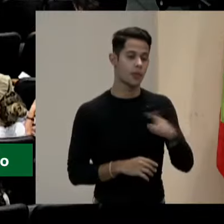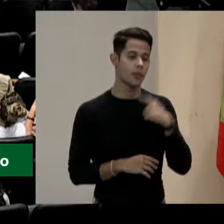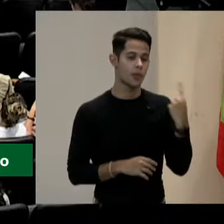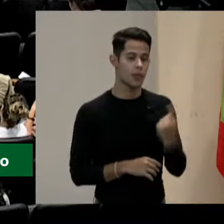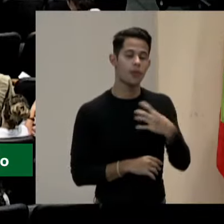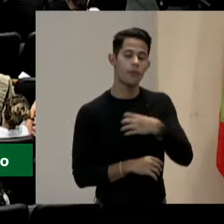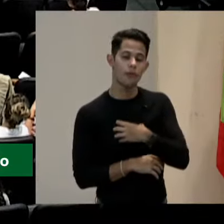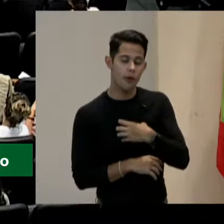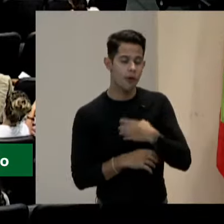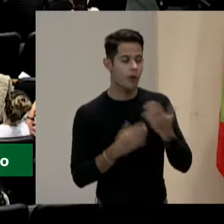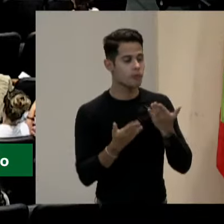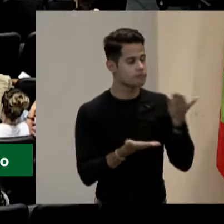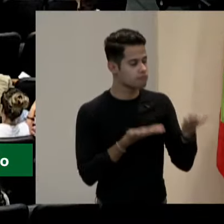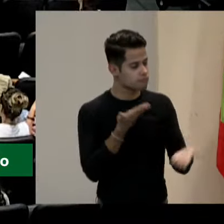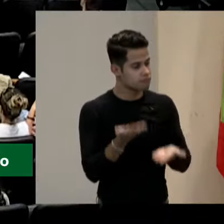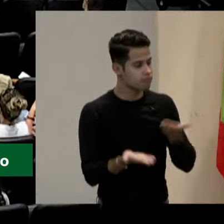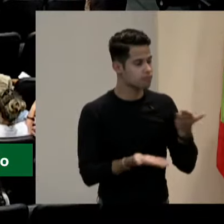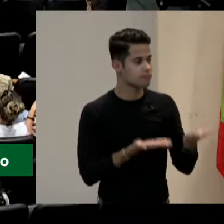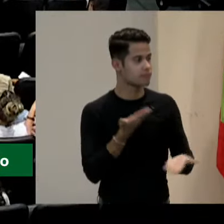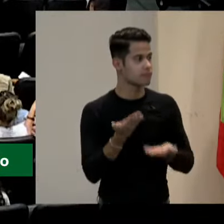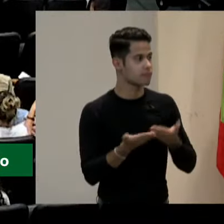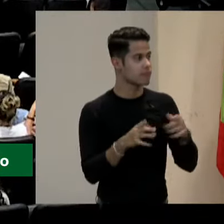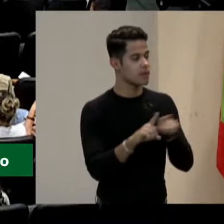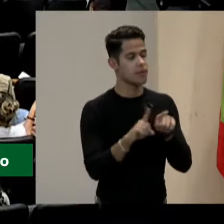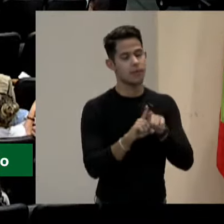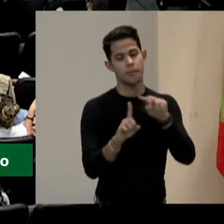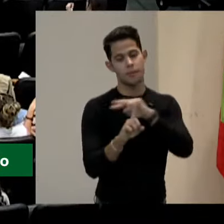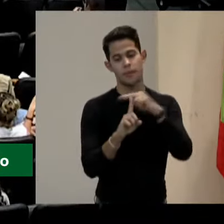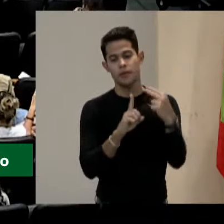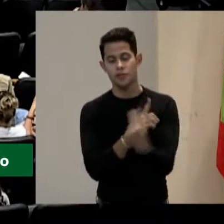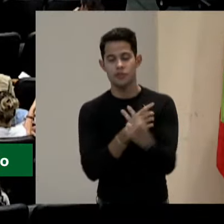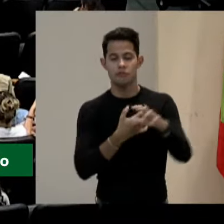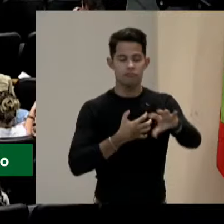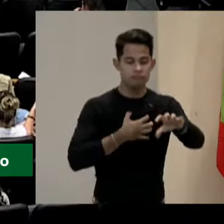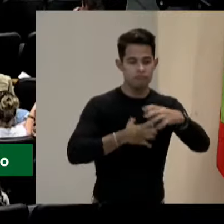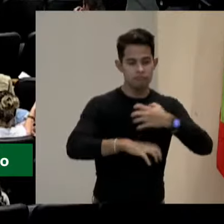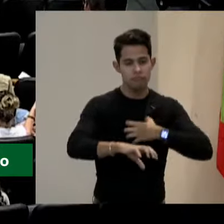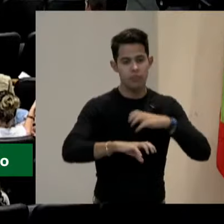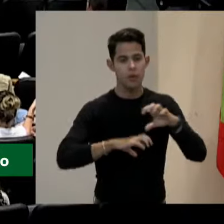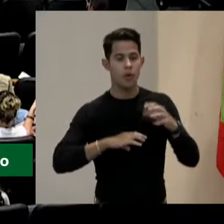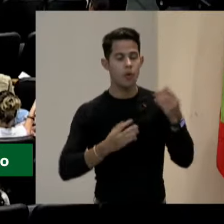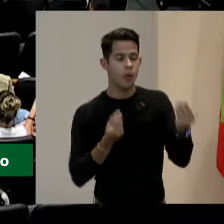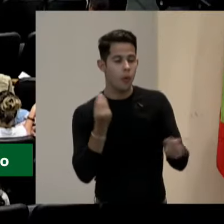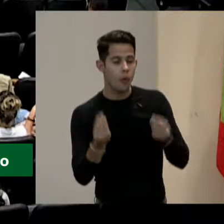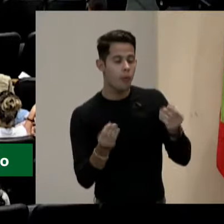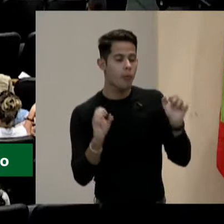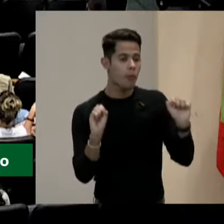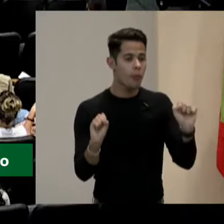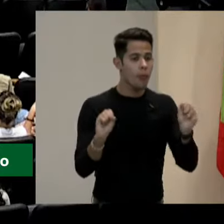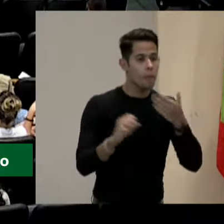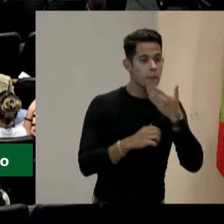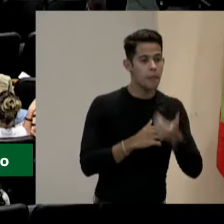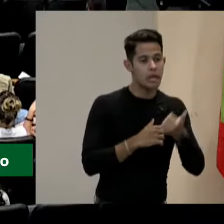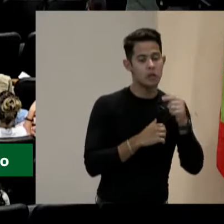de atender o aluno, novas perspectivas de compreender como que eu poderia lidar melhor com aquela